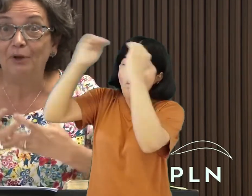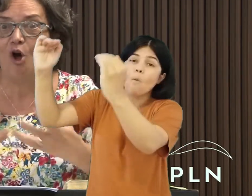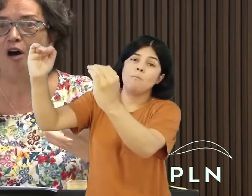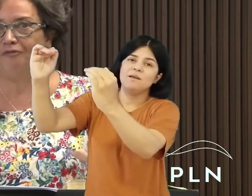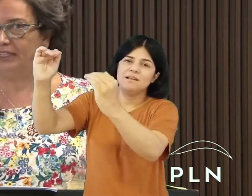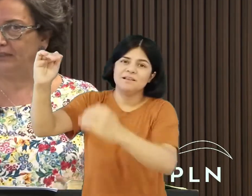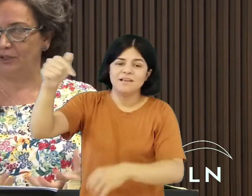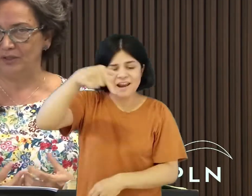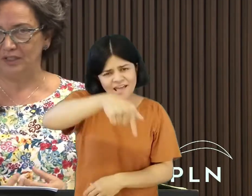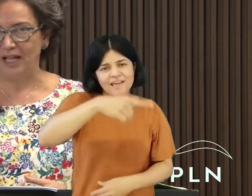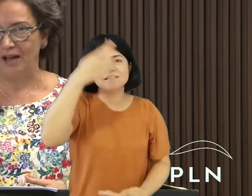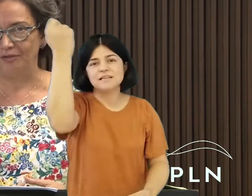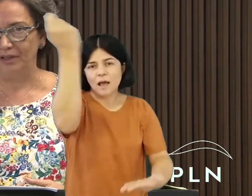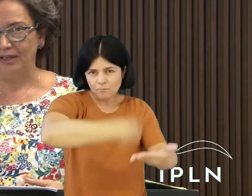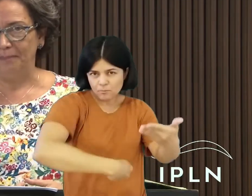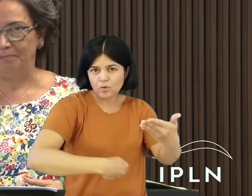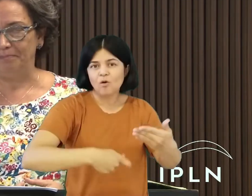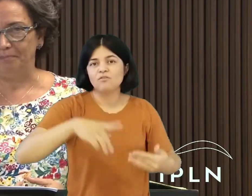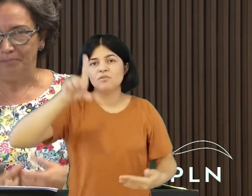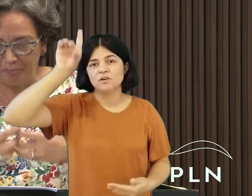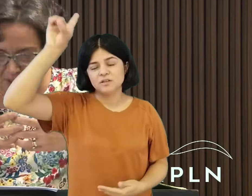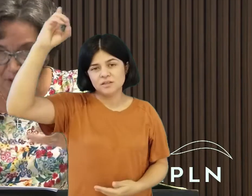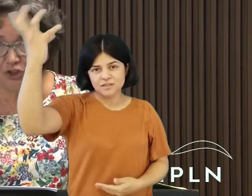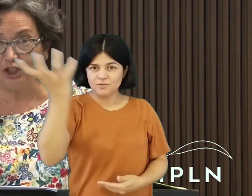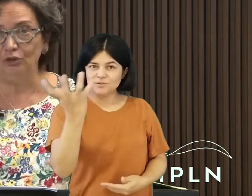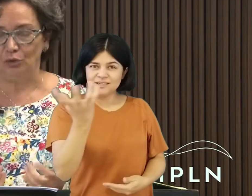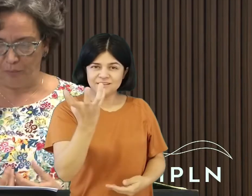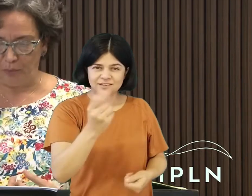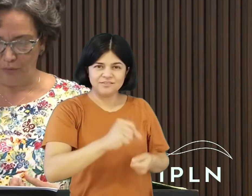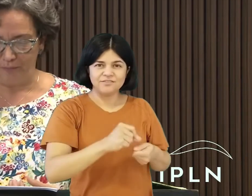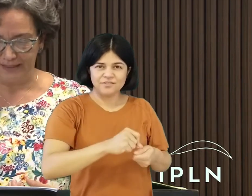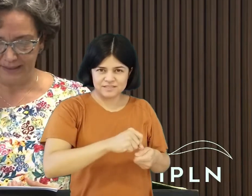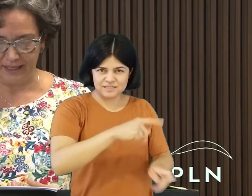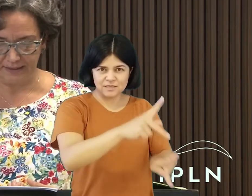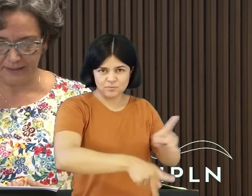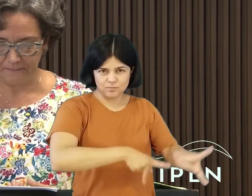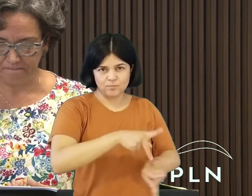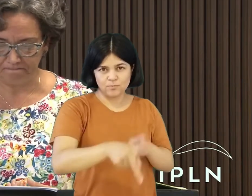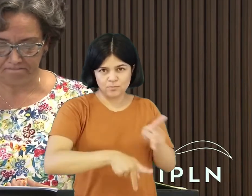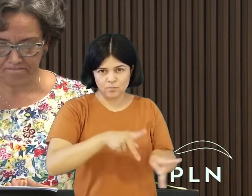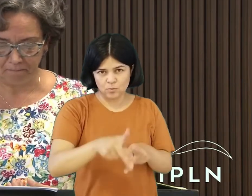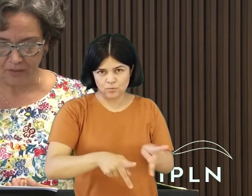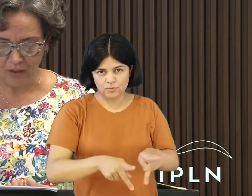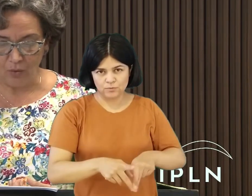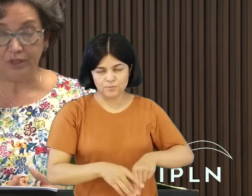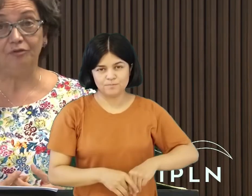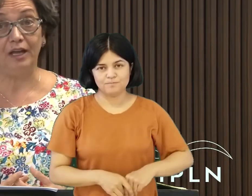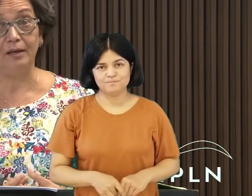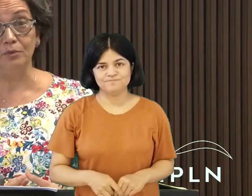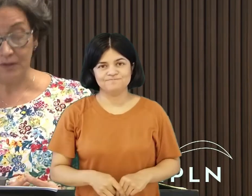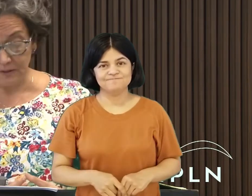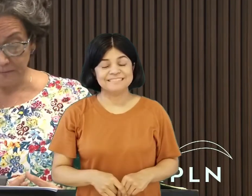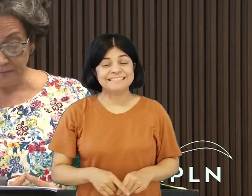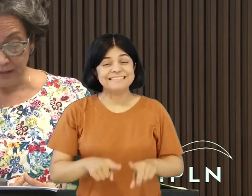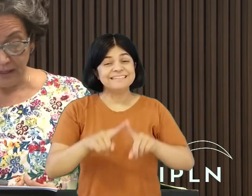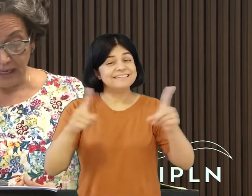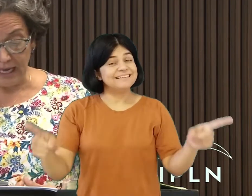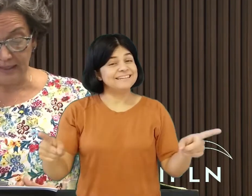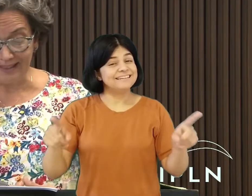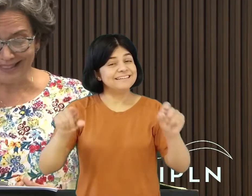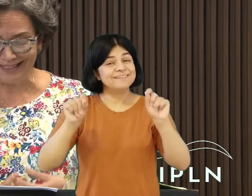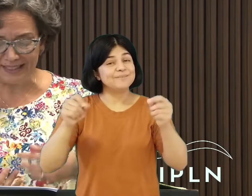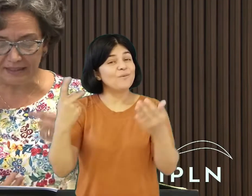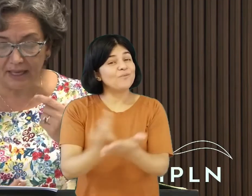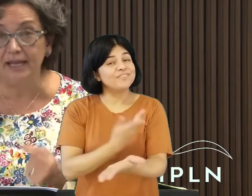a prova que Deus estava permitindo que o povo passasse. O que vemos